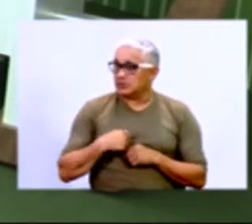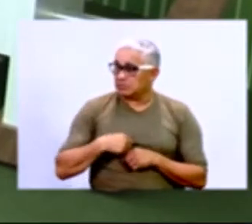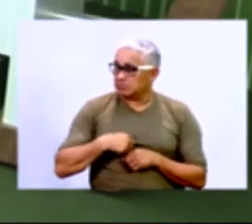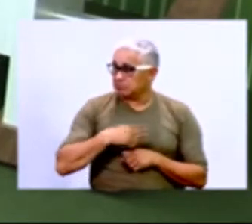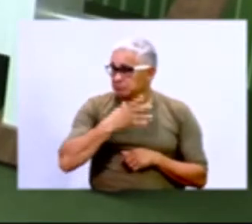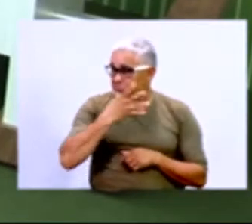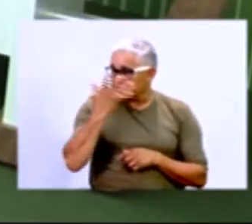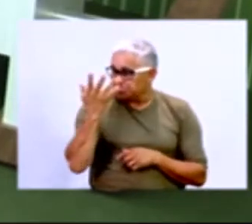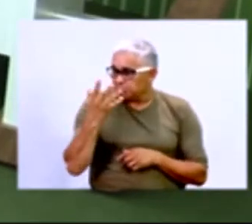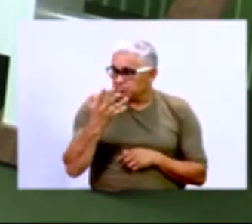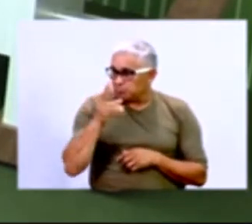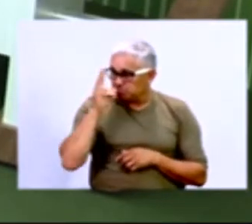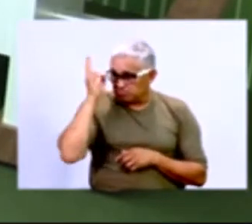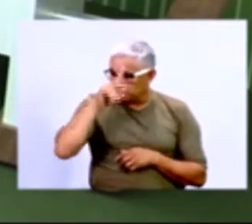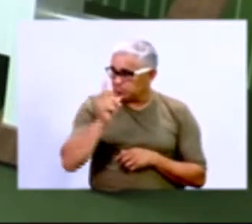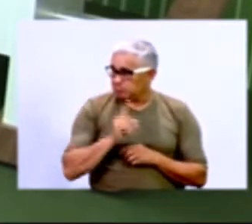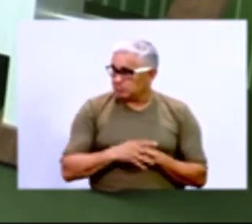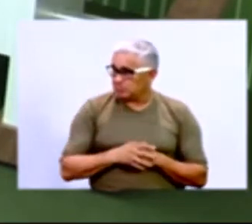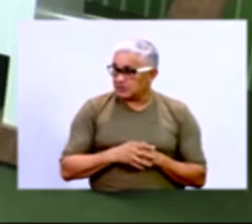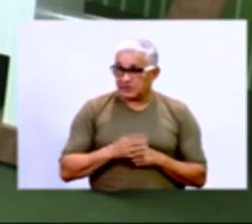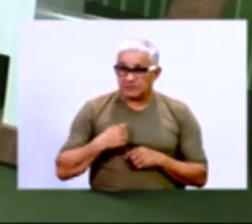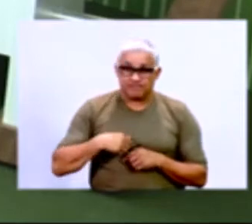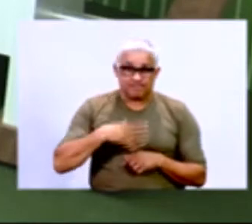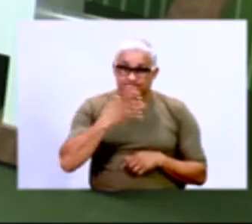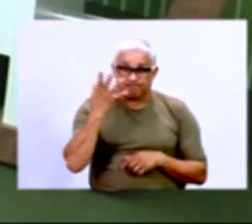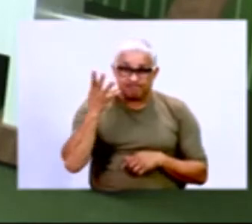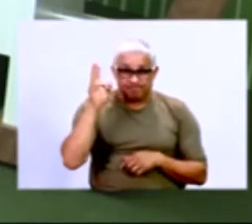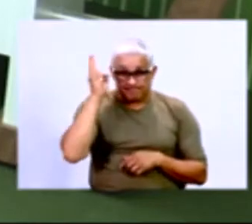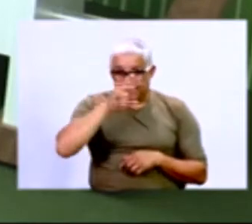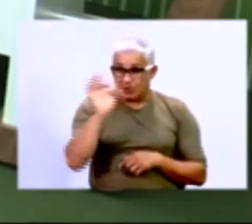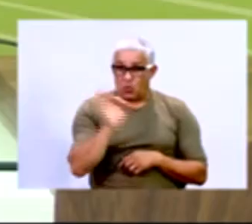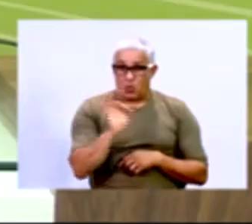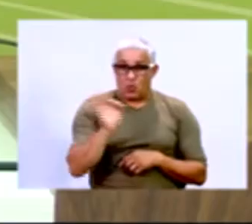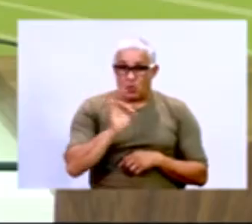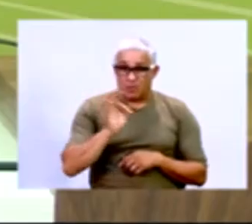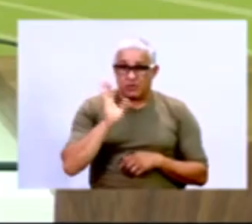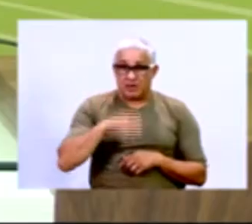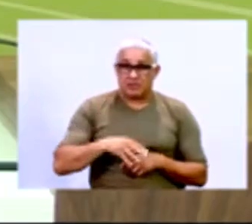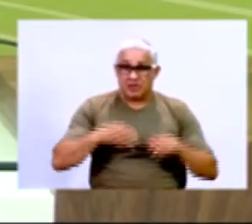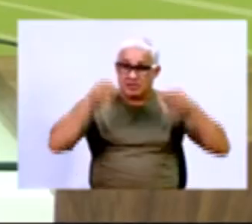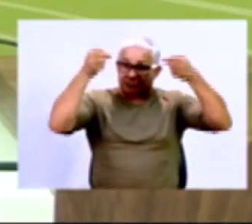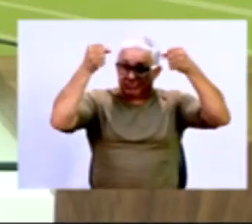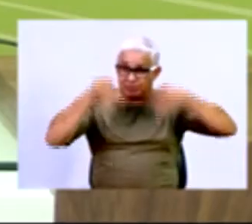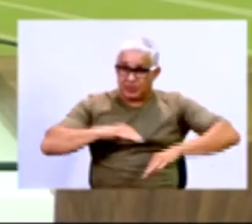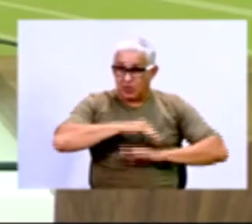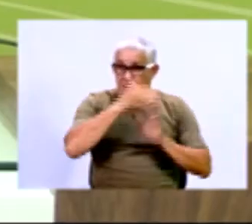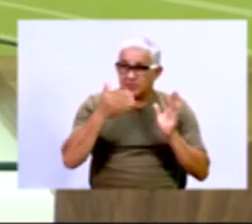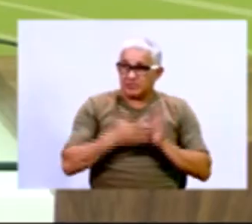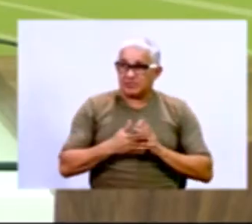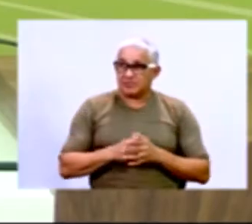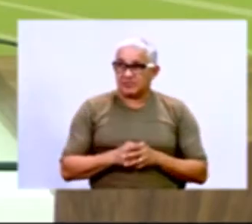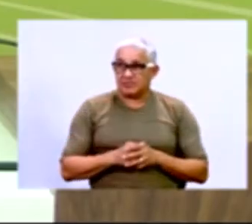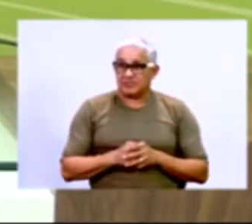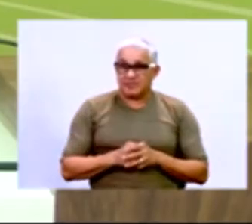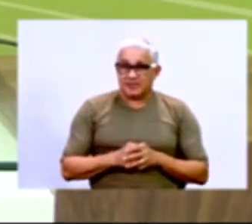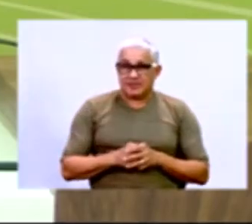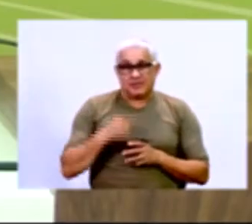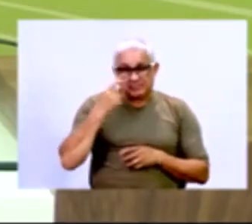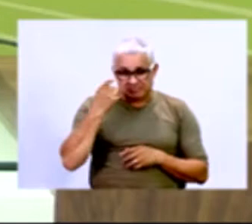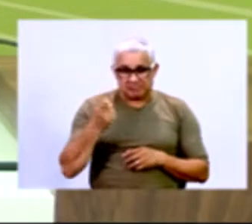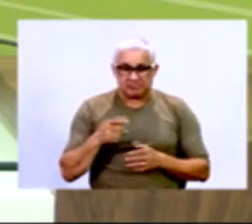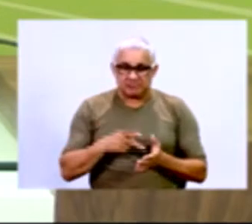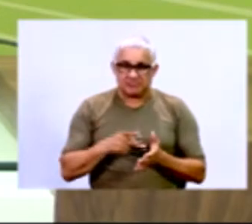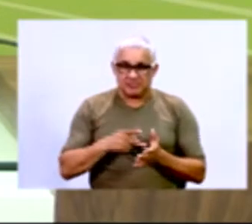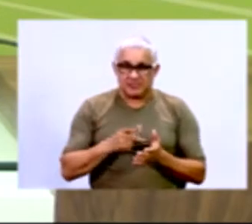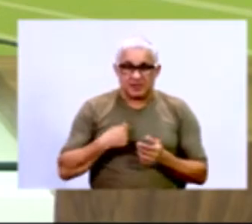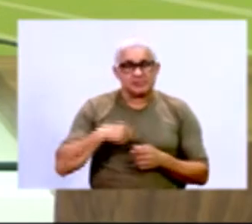lembrei? Professora, não lembrei de nenhuma novidade. Você já falou tudo, né? Mas eu acho que é interessante mesmo, e você foi comentando, e